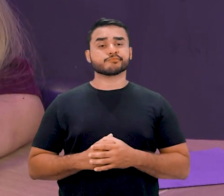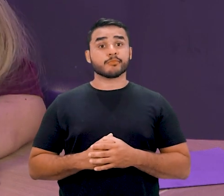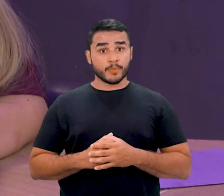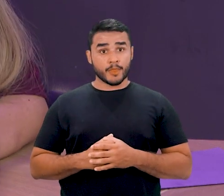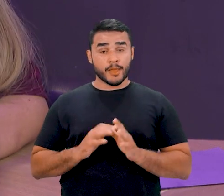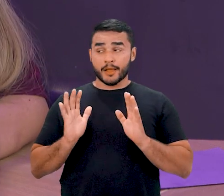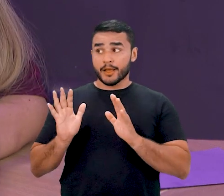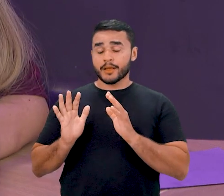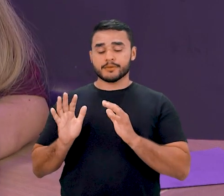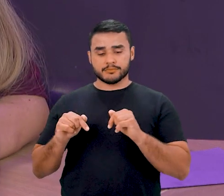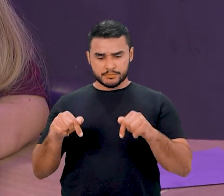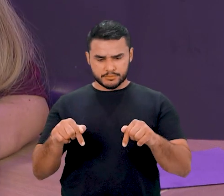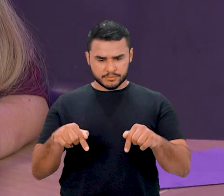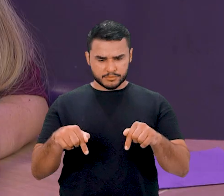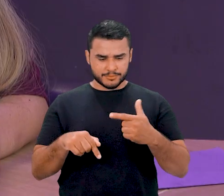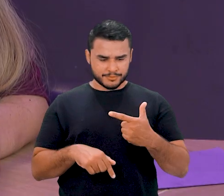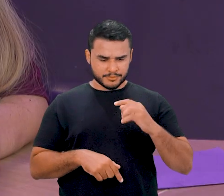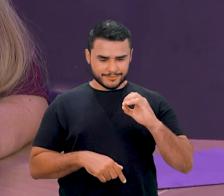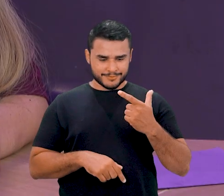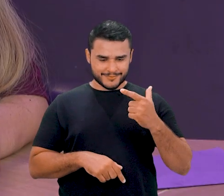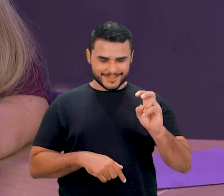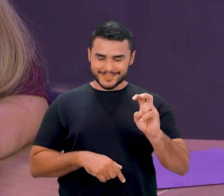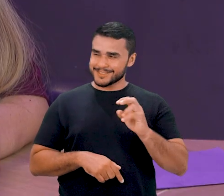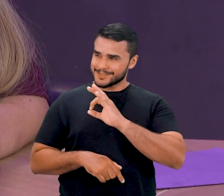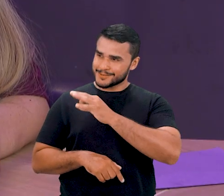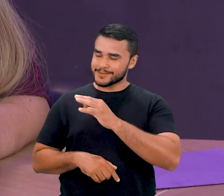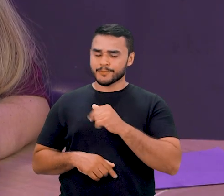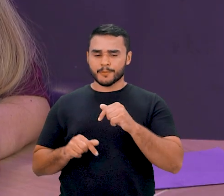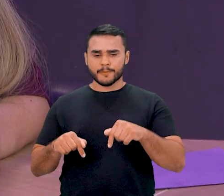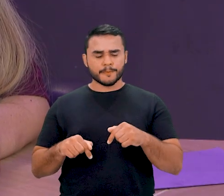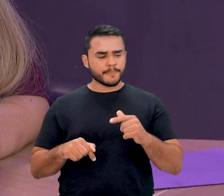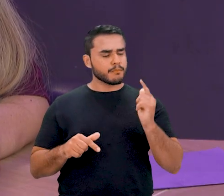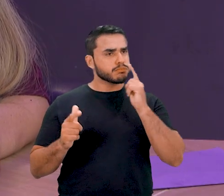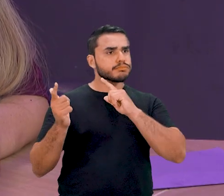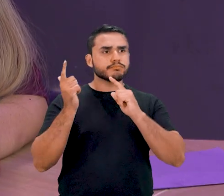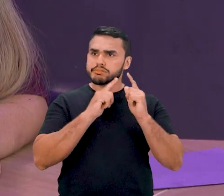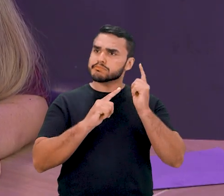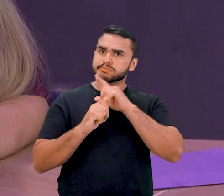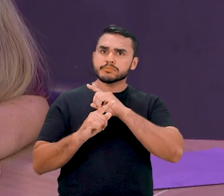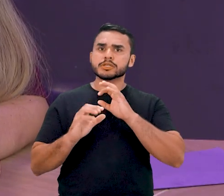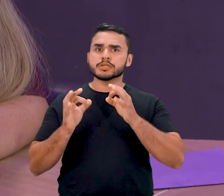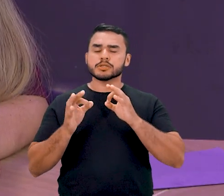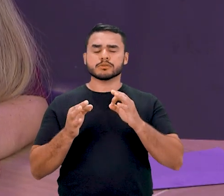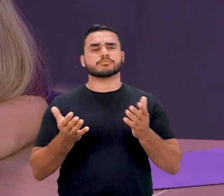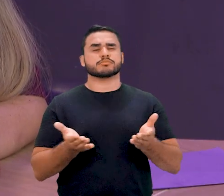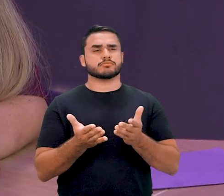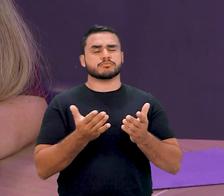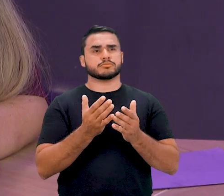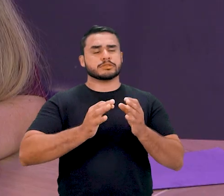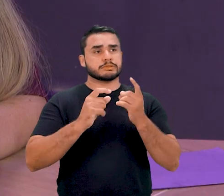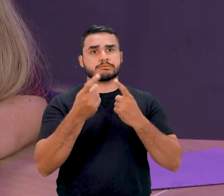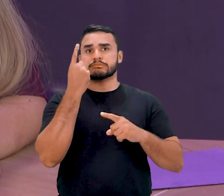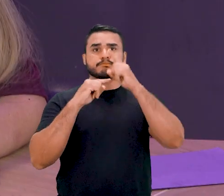verdade, esse ano parece assim que as coisas estão aparecendo. É o que eu sinto, né? Que, tipo assim, a virada de chave